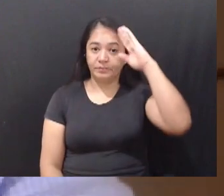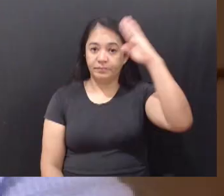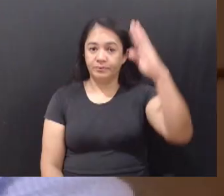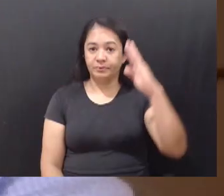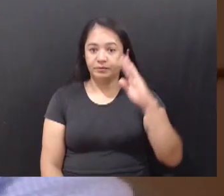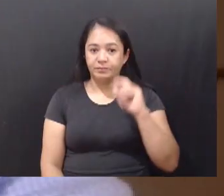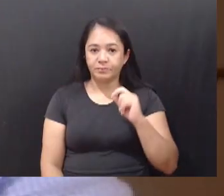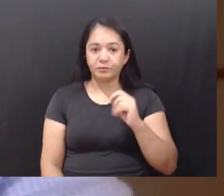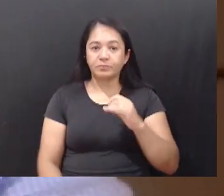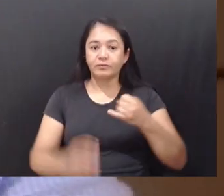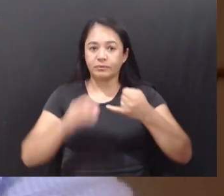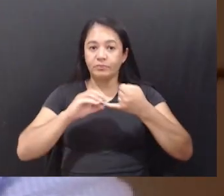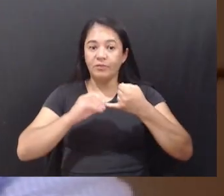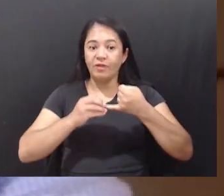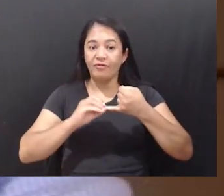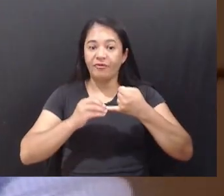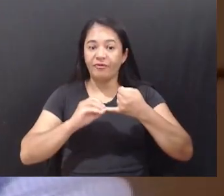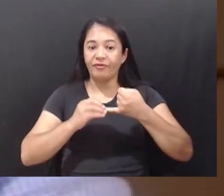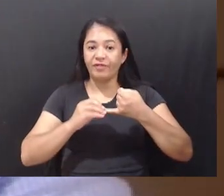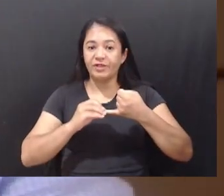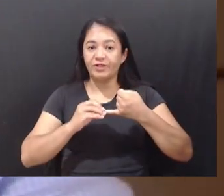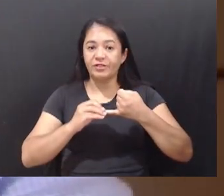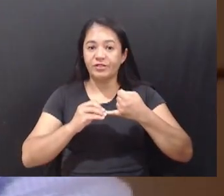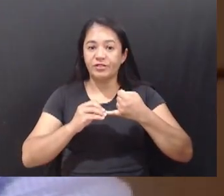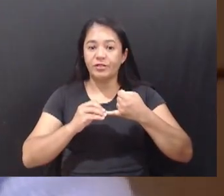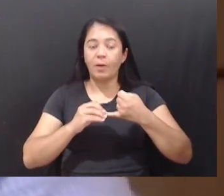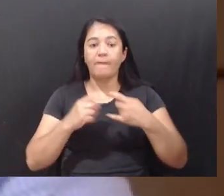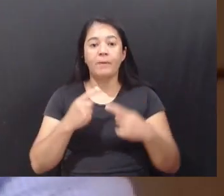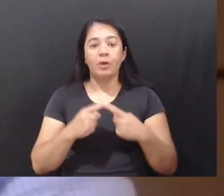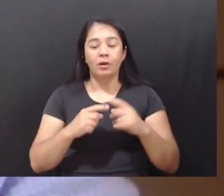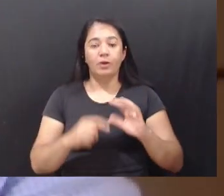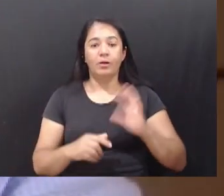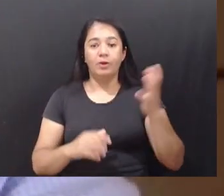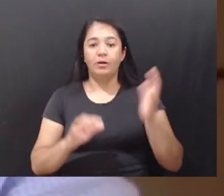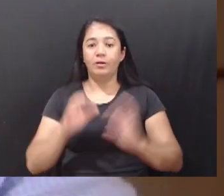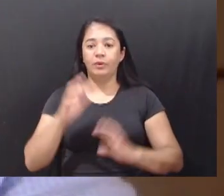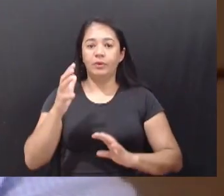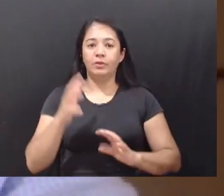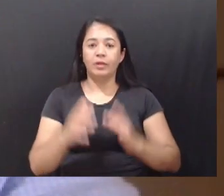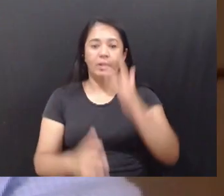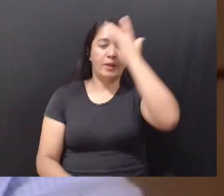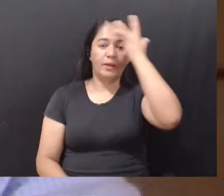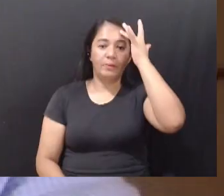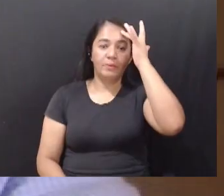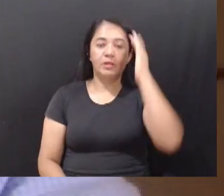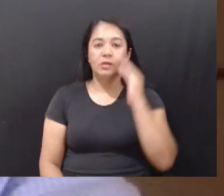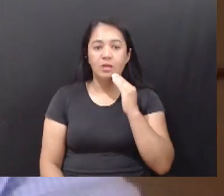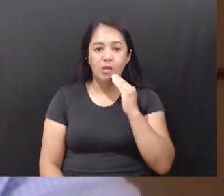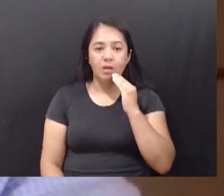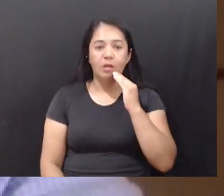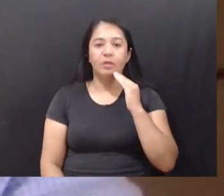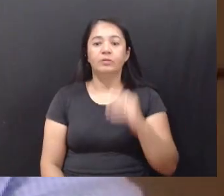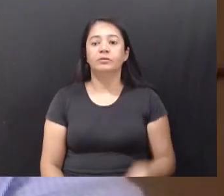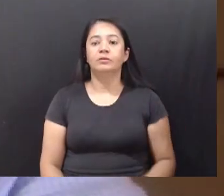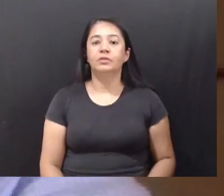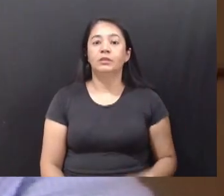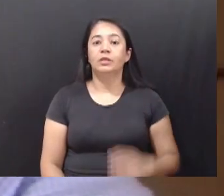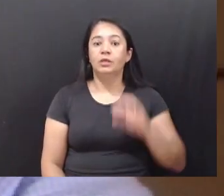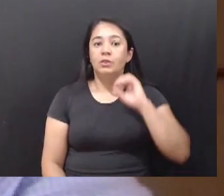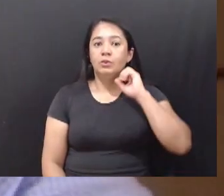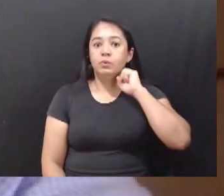alimentos, né, principalmente alimentos de feijão de fava, são conhecidos por provocar aí a reação em pessoas com essa deficiência,